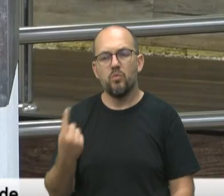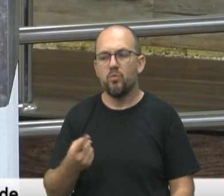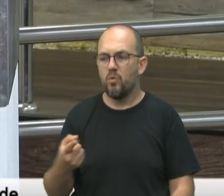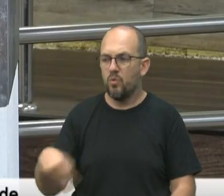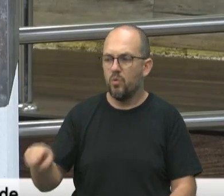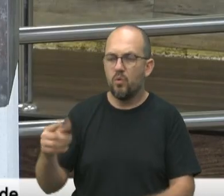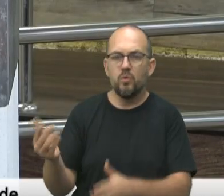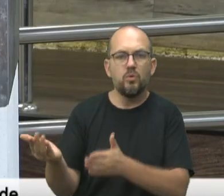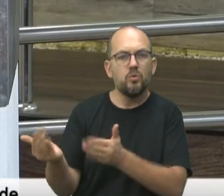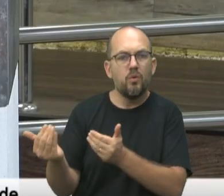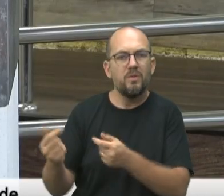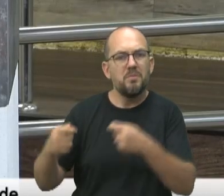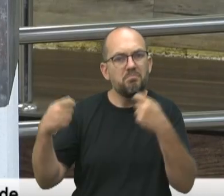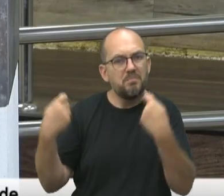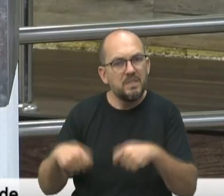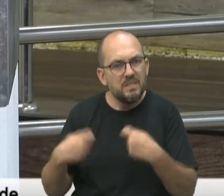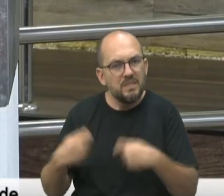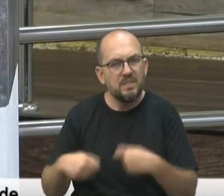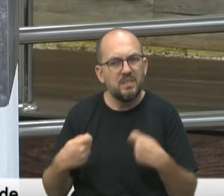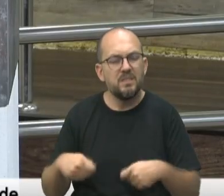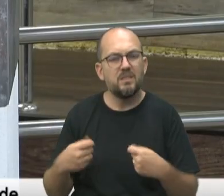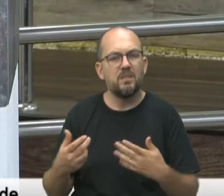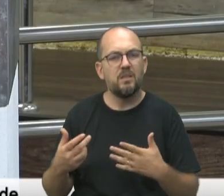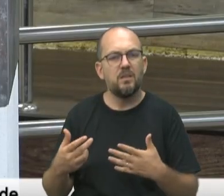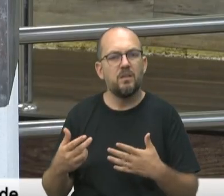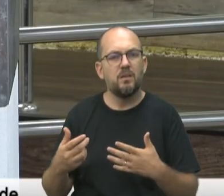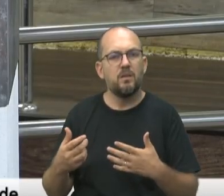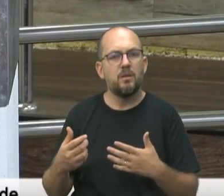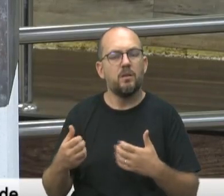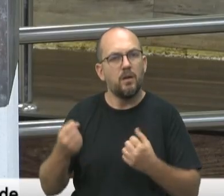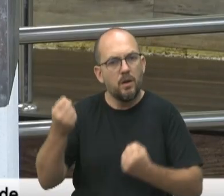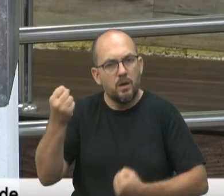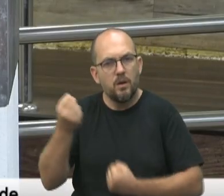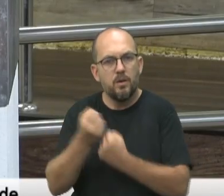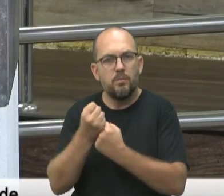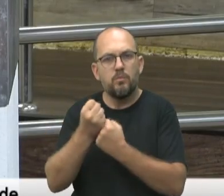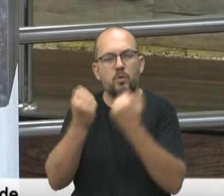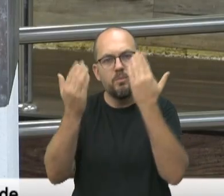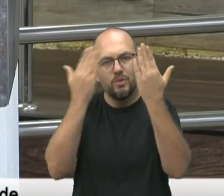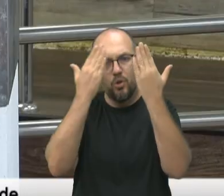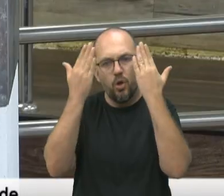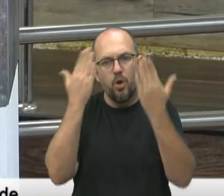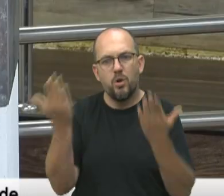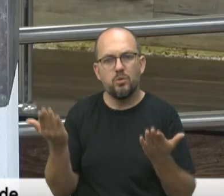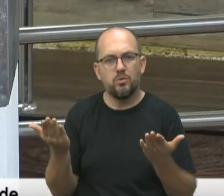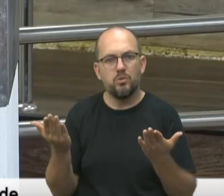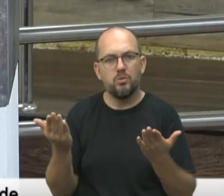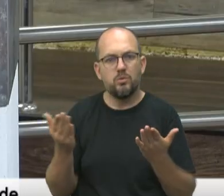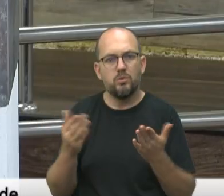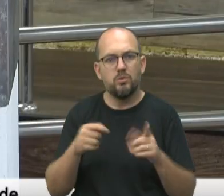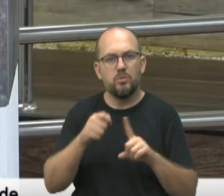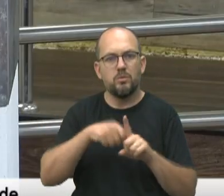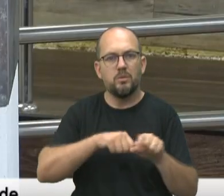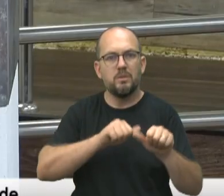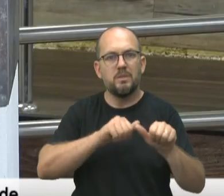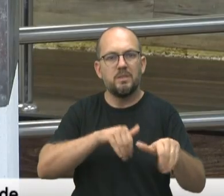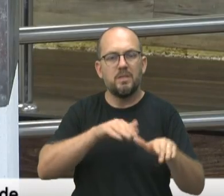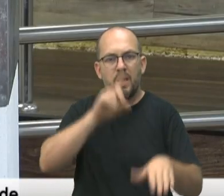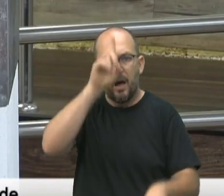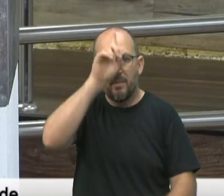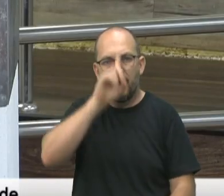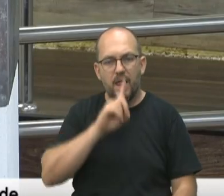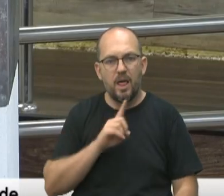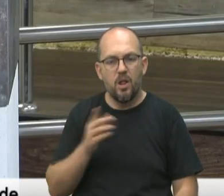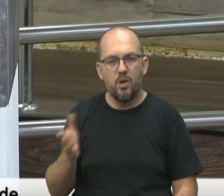jovens precisem cada vez mais de apoio psicológico. Em pleno Setembro Amarelo, a gente tem que falar disso.